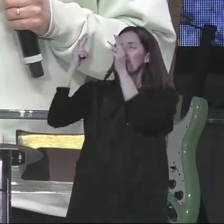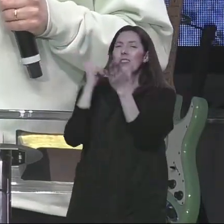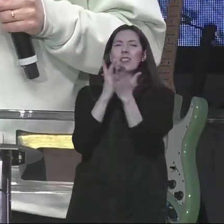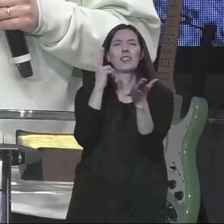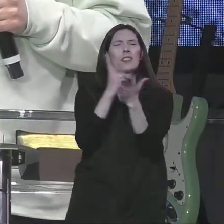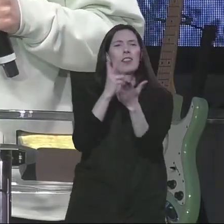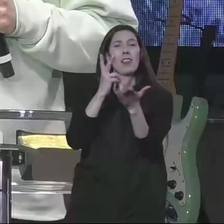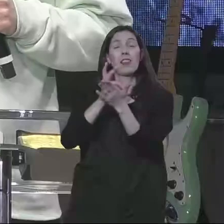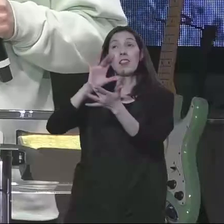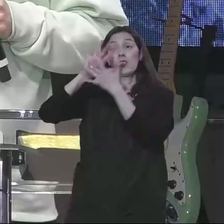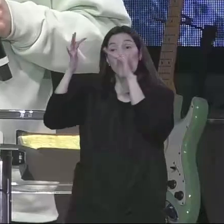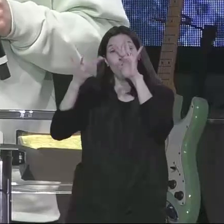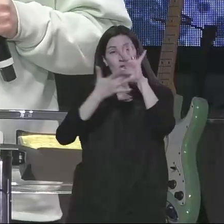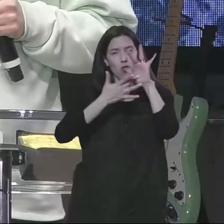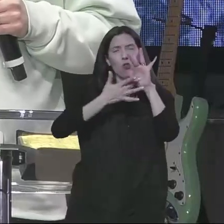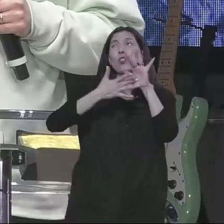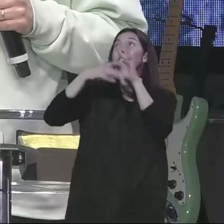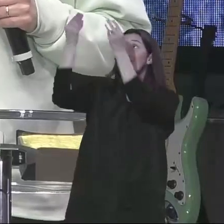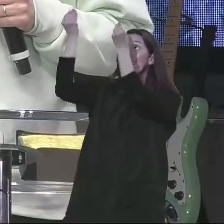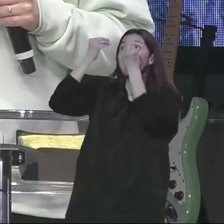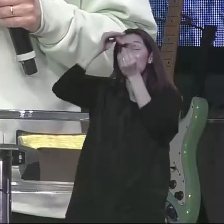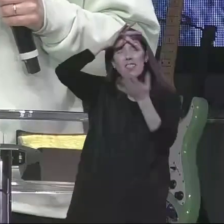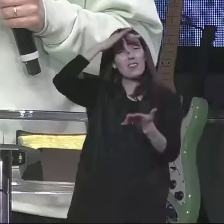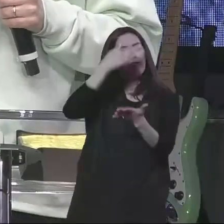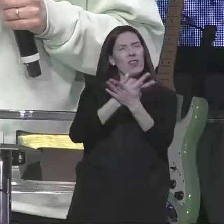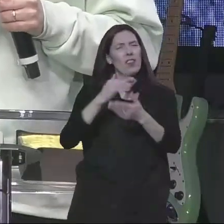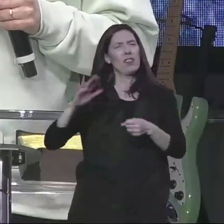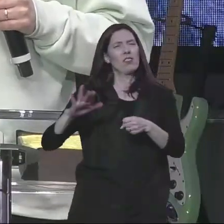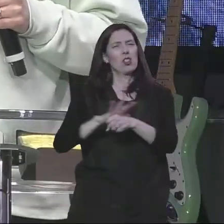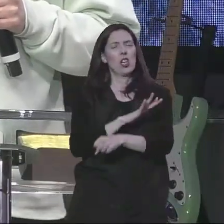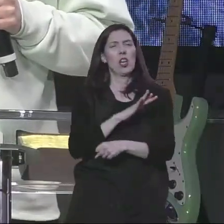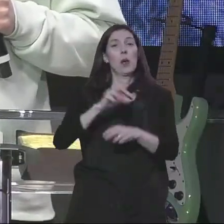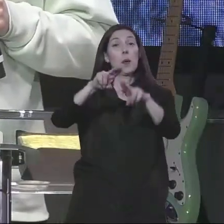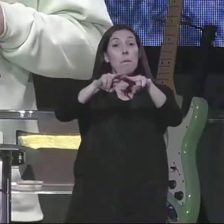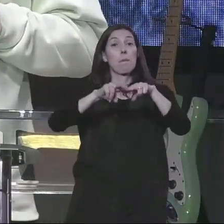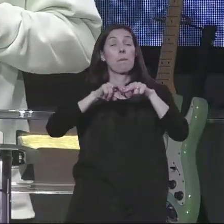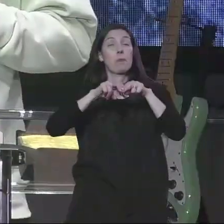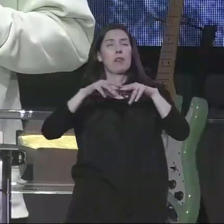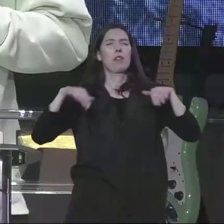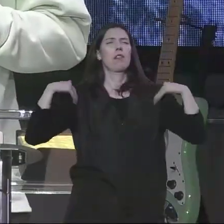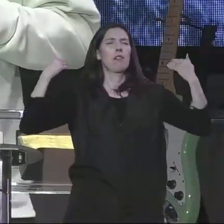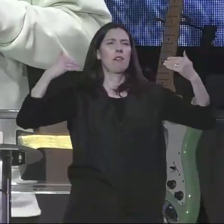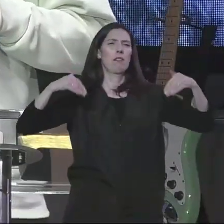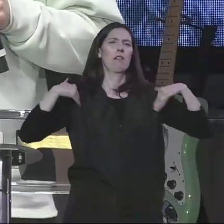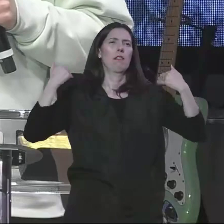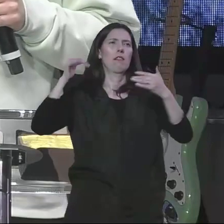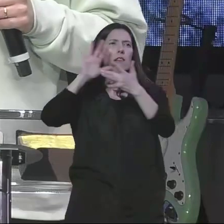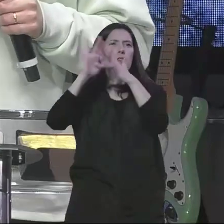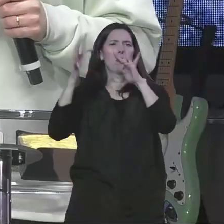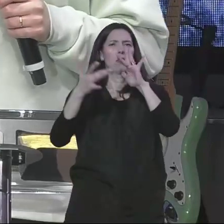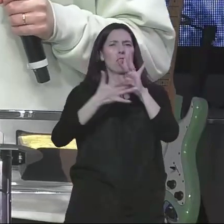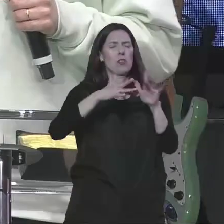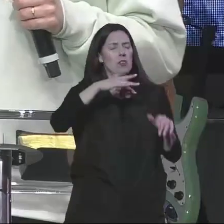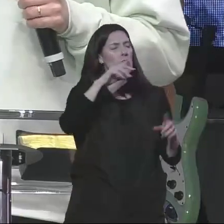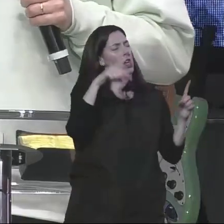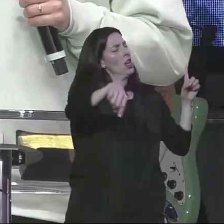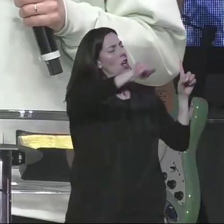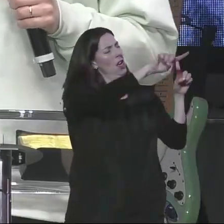autor e consumador da nossa fé. Ele, pela alegria que lhe fora proposta, suportou a